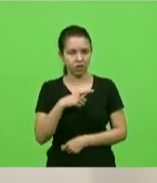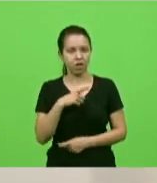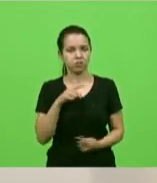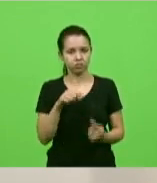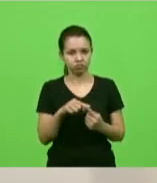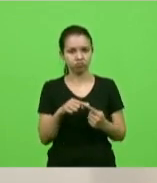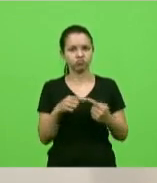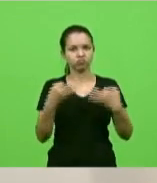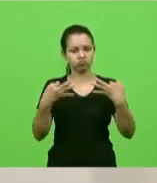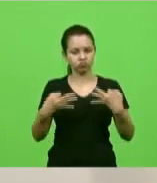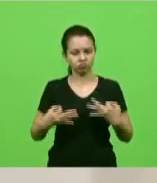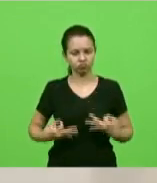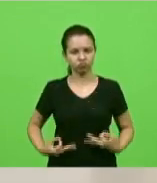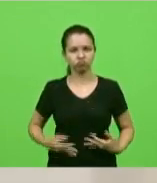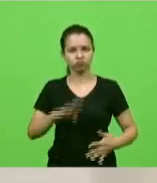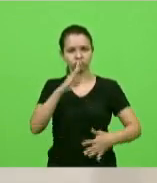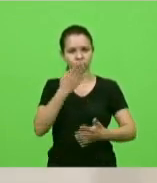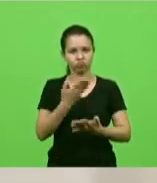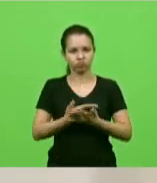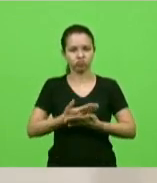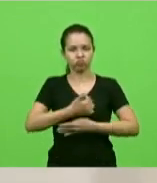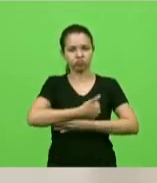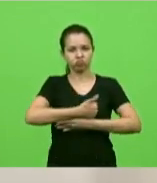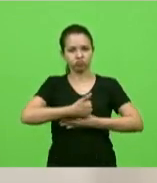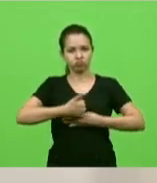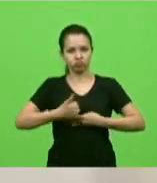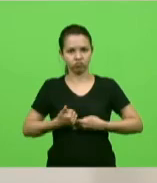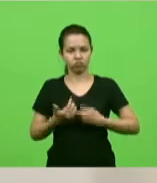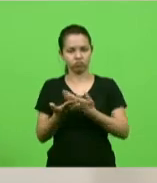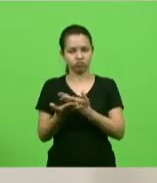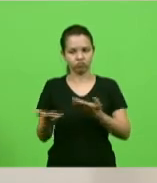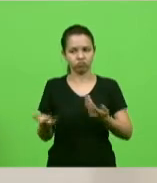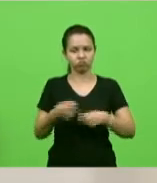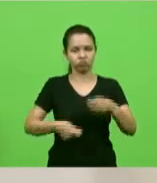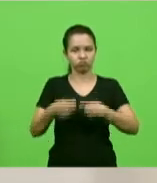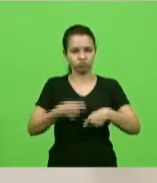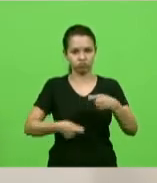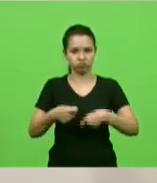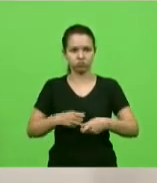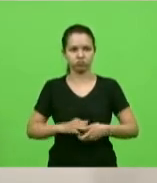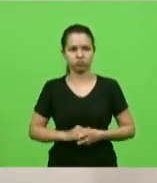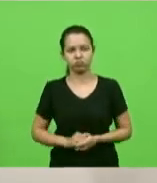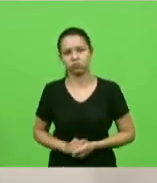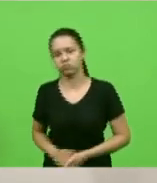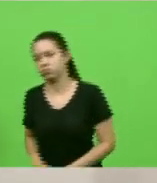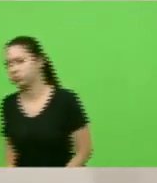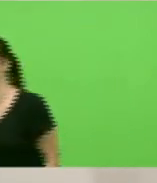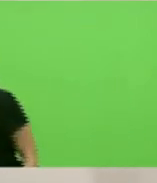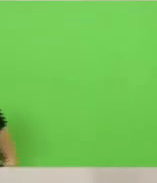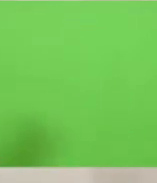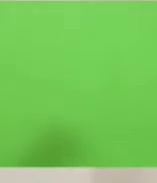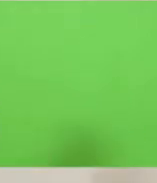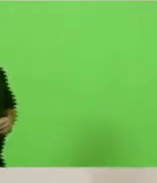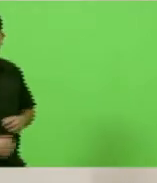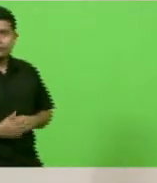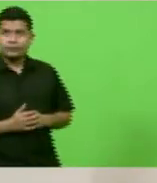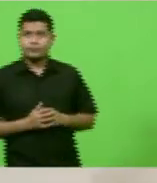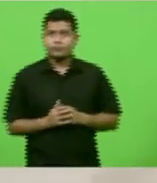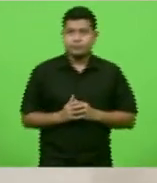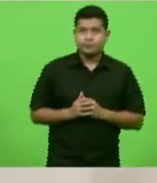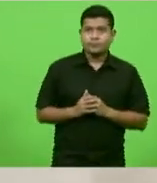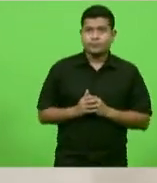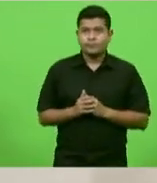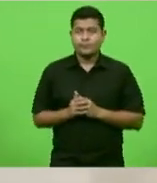honestidade, boa-fé, moralidade por parte dos administradores. Na verdade, o exercício